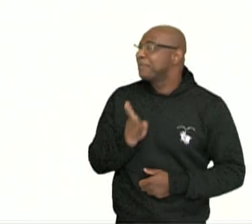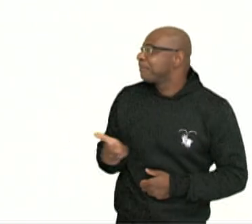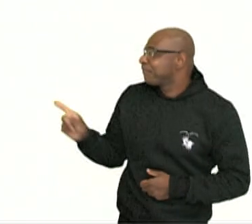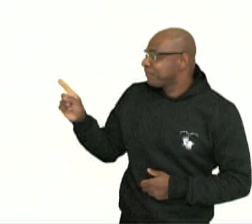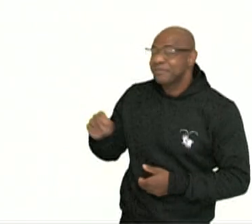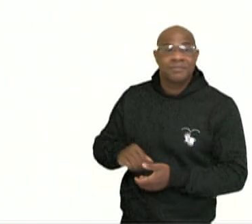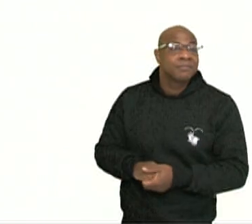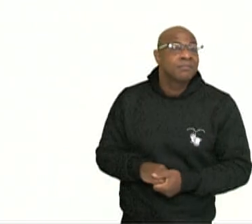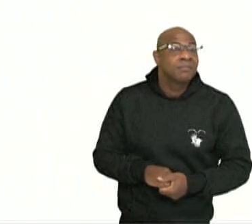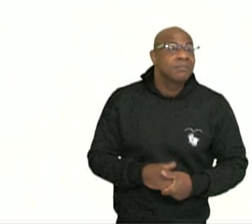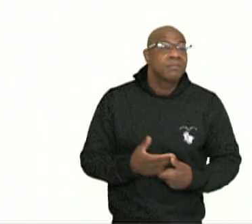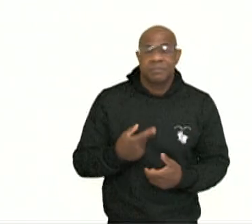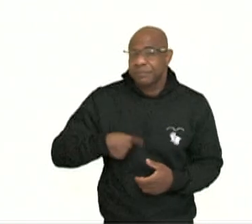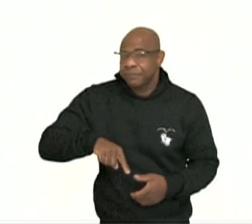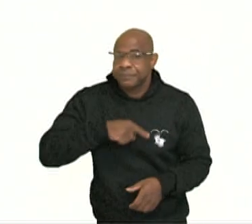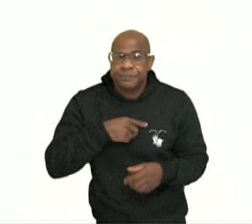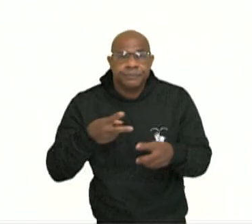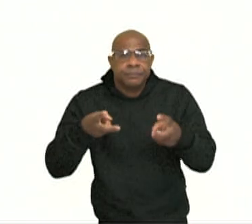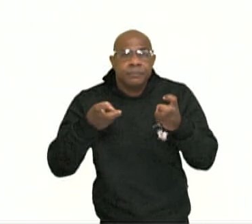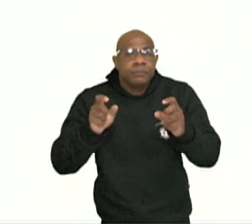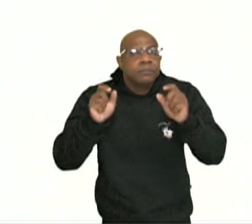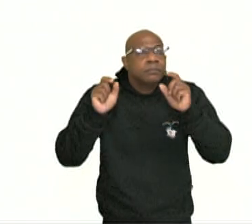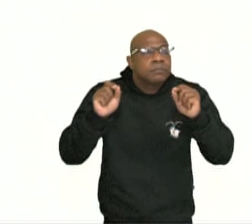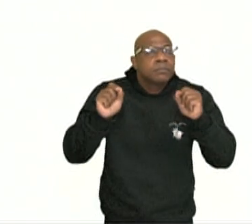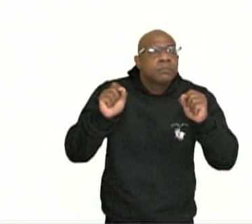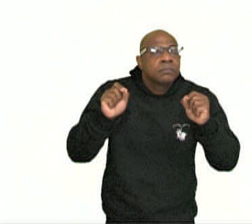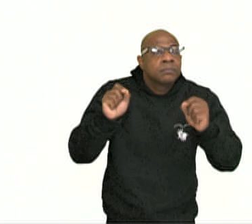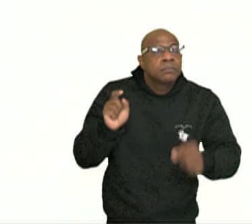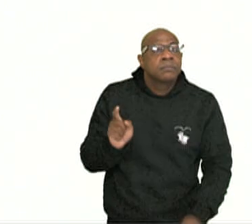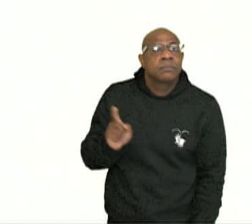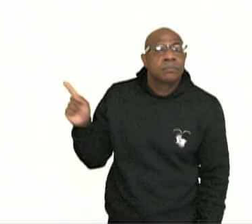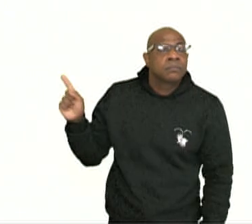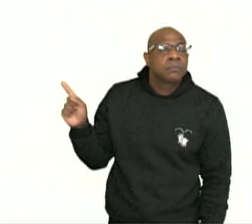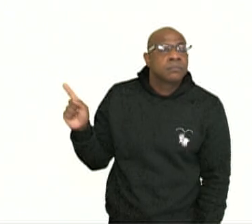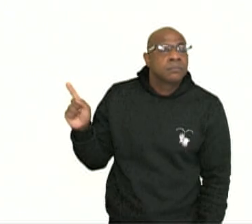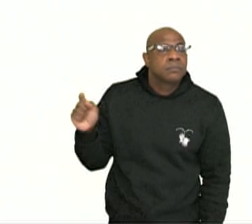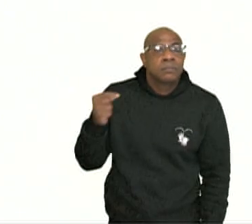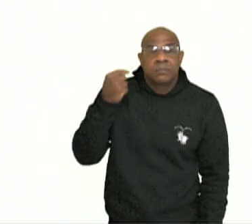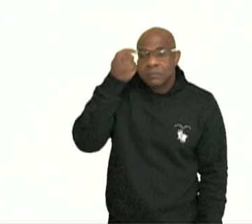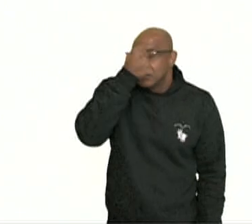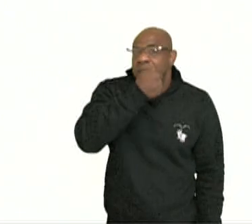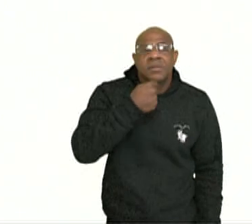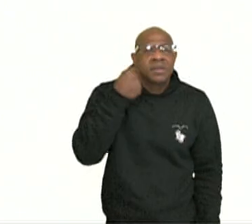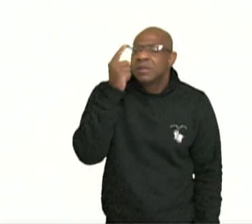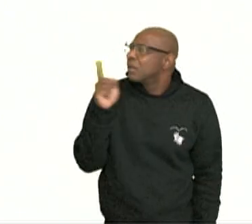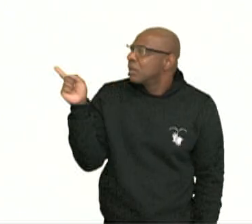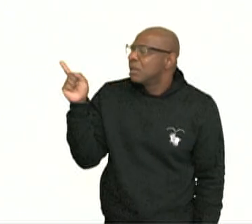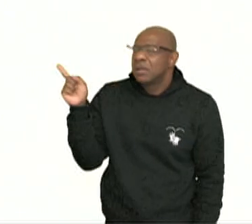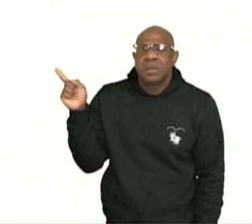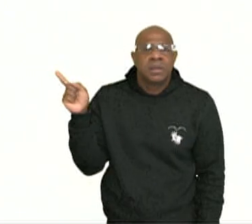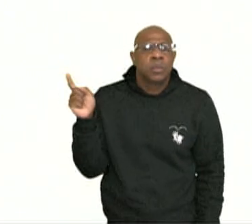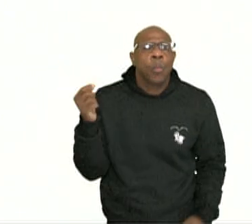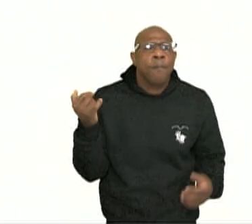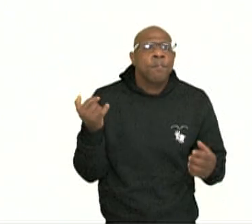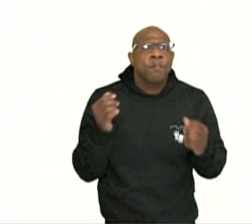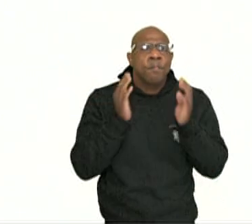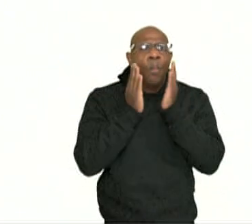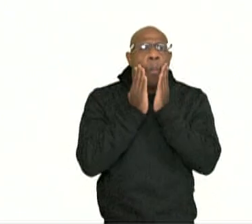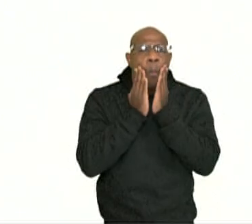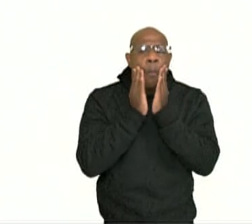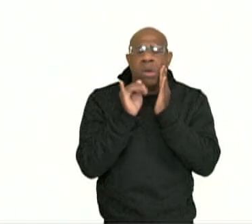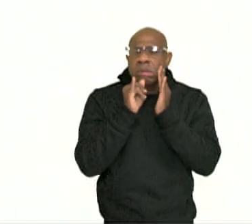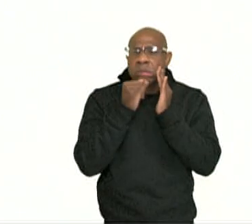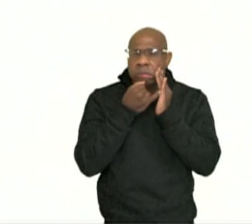bem, a gente observa aqui, ô judiação, esse rosto pálido, né?